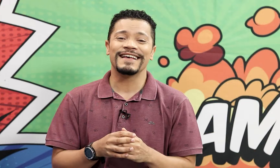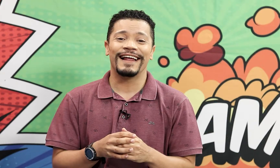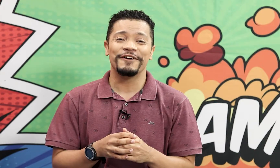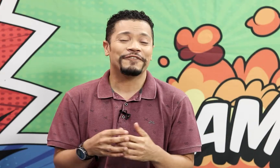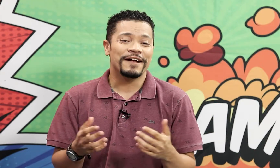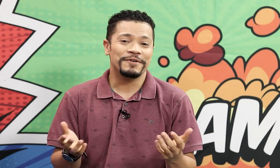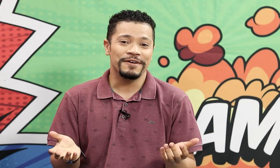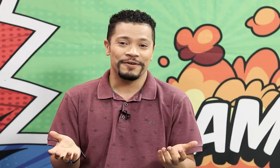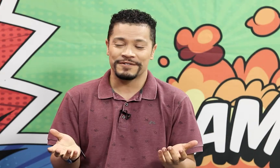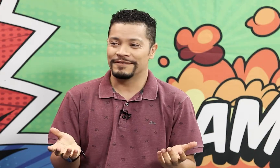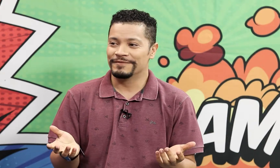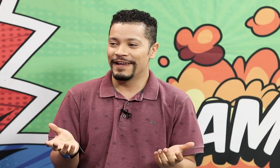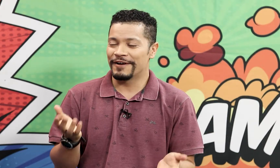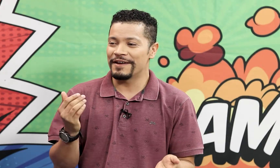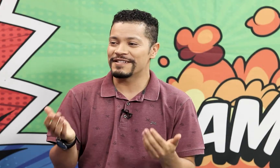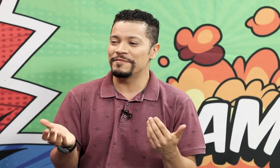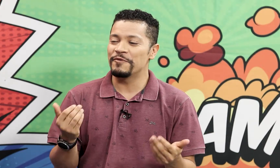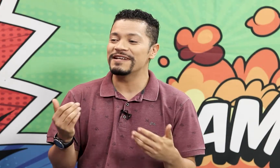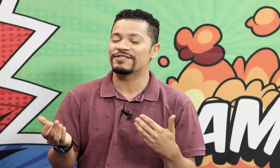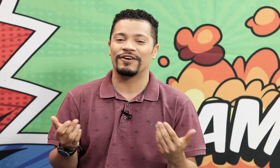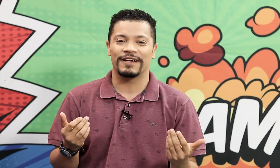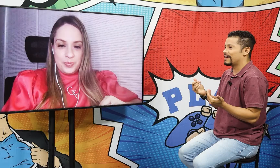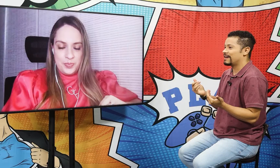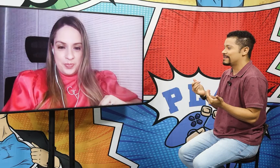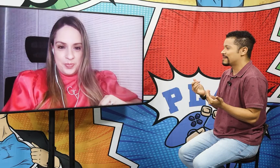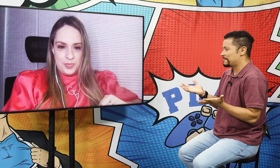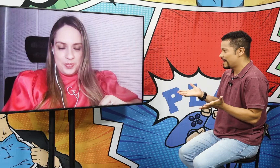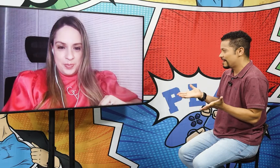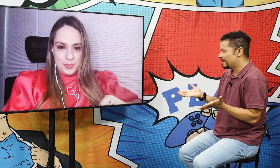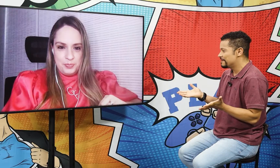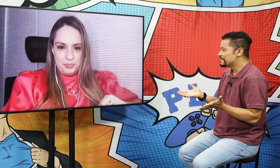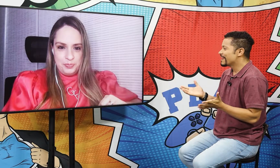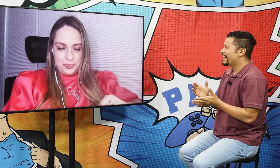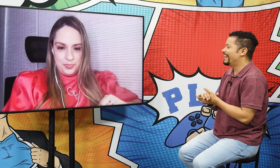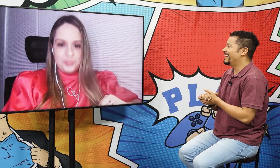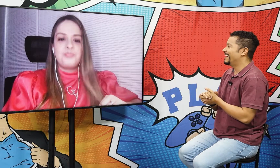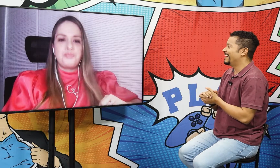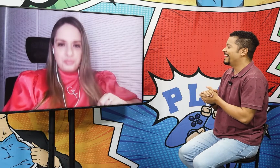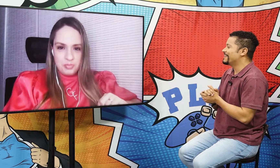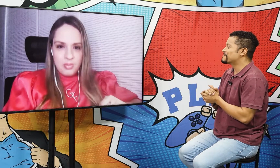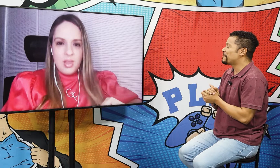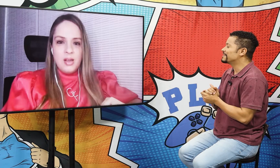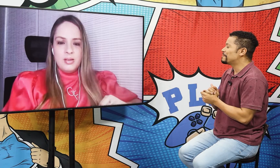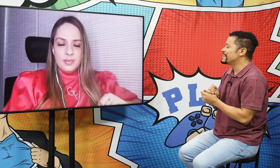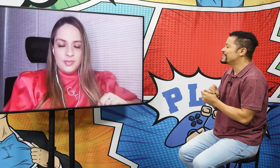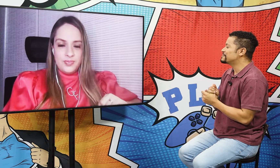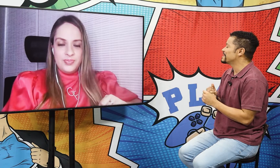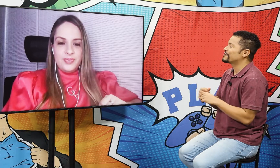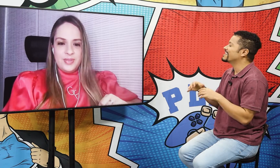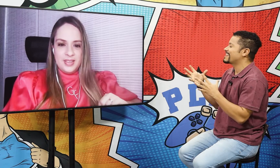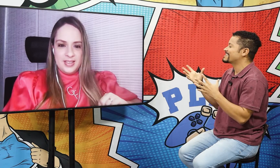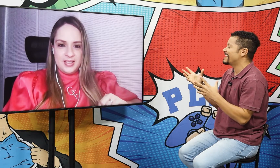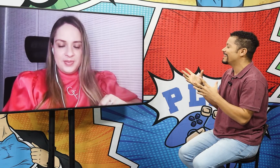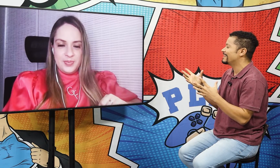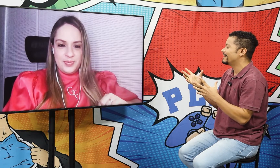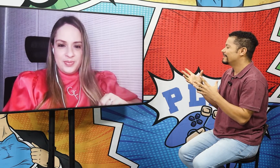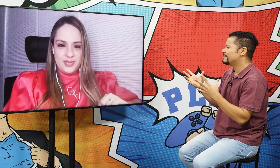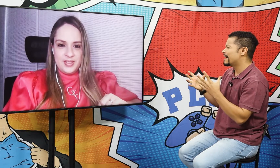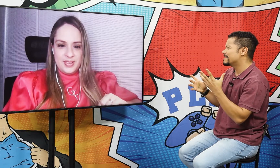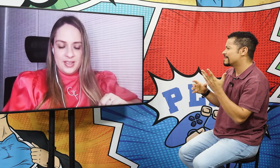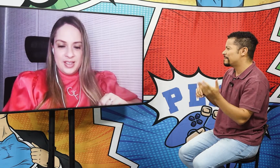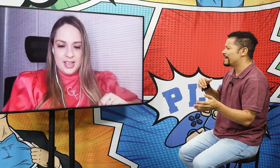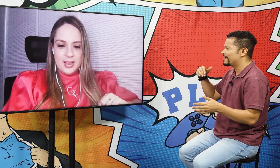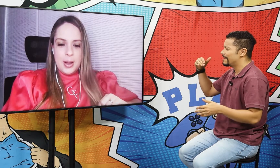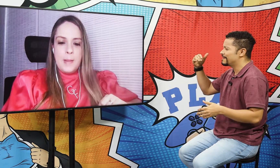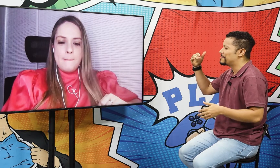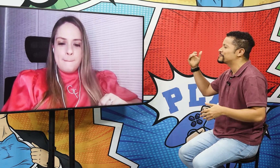Agora, Gisele, eu fiquei curioso. Eu quero saber uma história da Isabela, né? Conta pra gente uma história engraçada